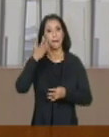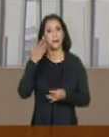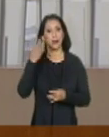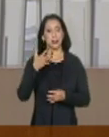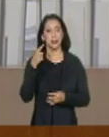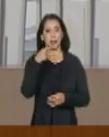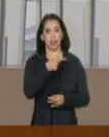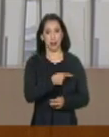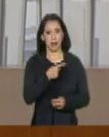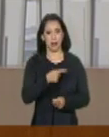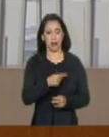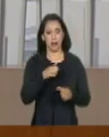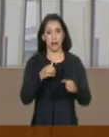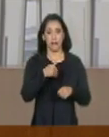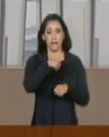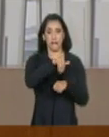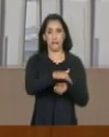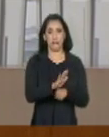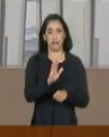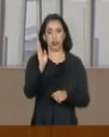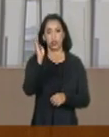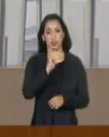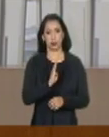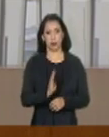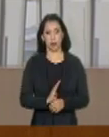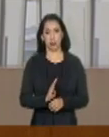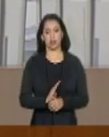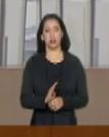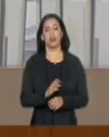lei da ficha limpa.